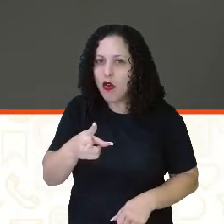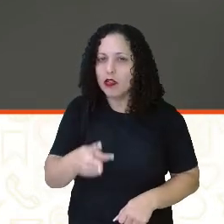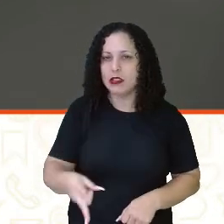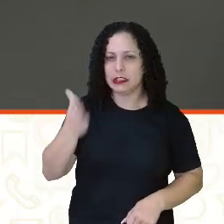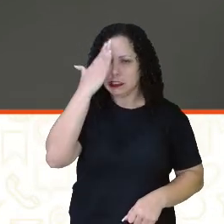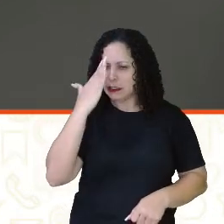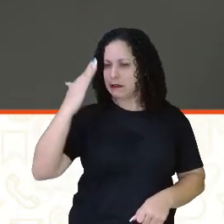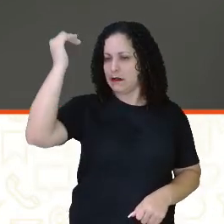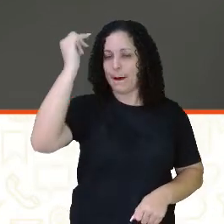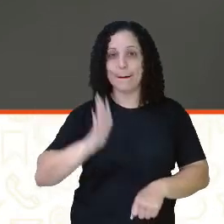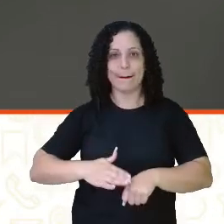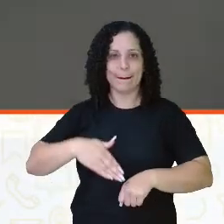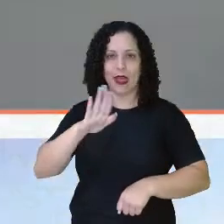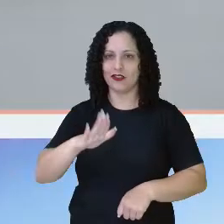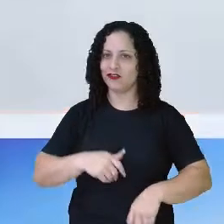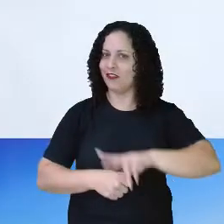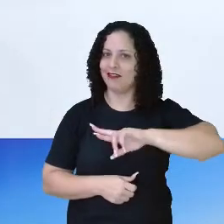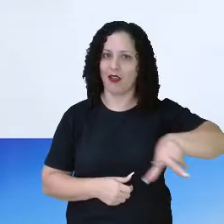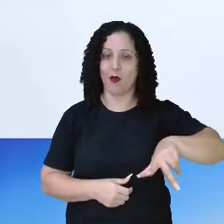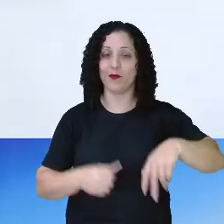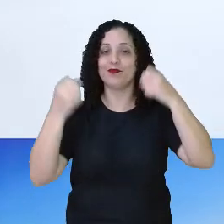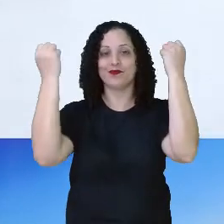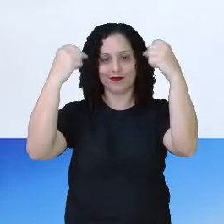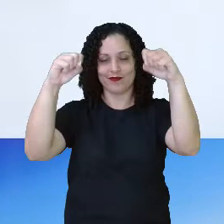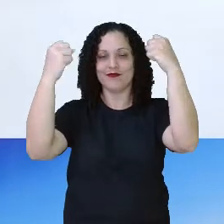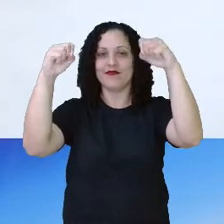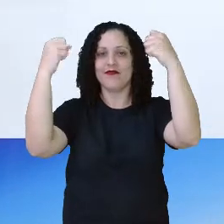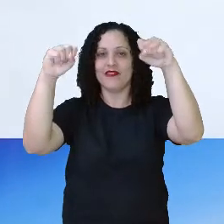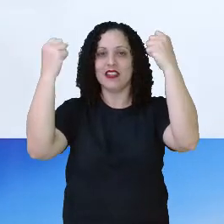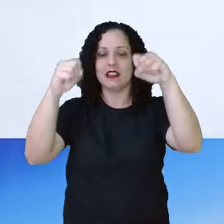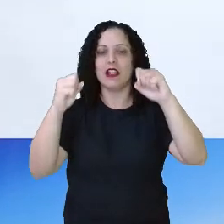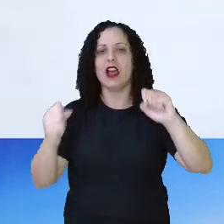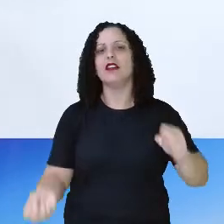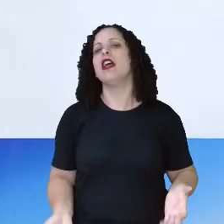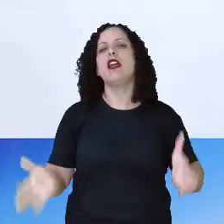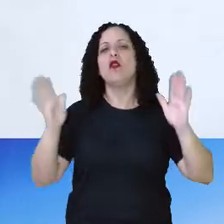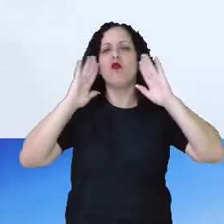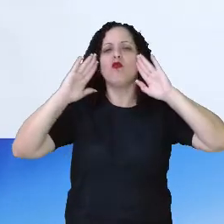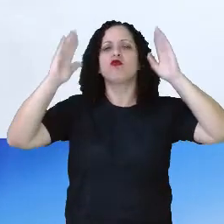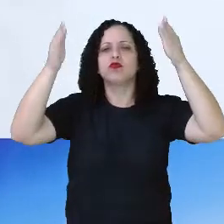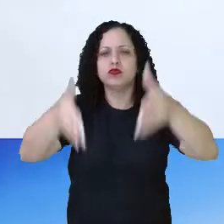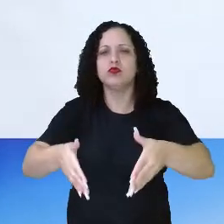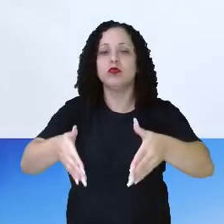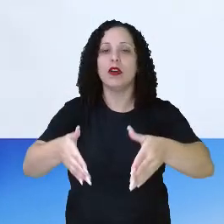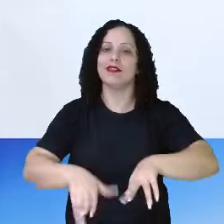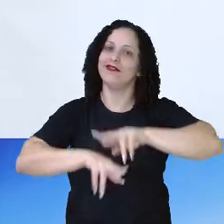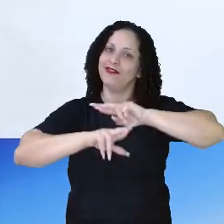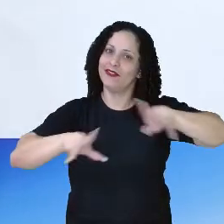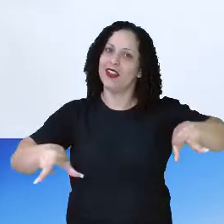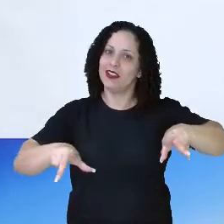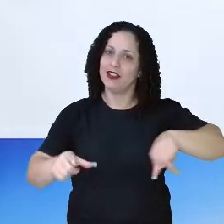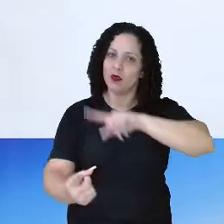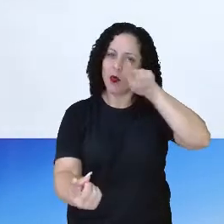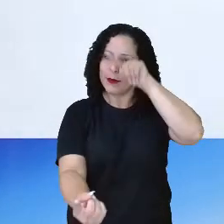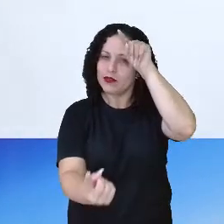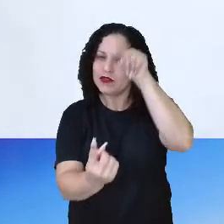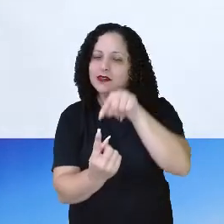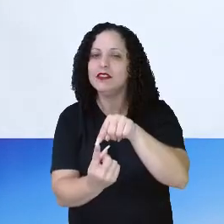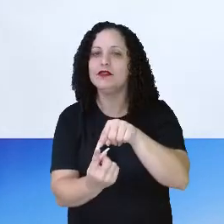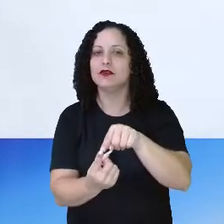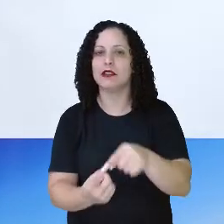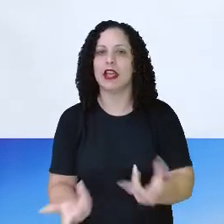sabe mais. Não é? Na educação física, a ideia tem que ser outra. Esse olhar da educação física